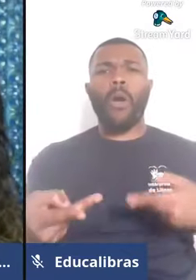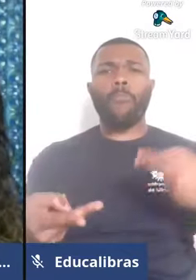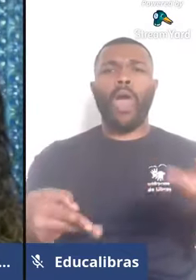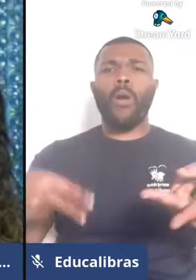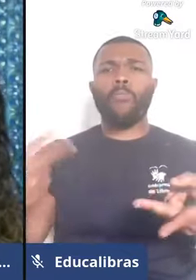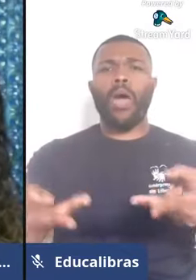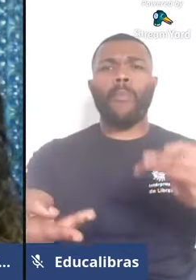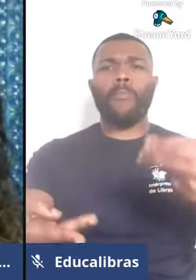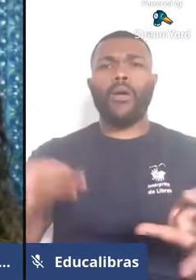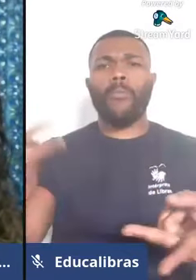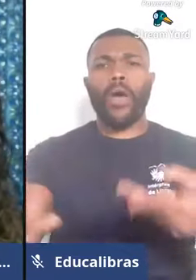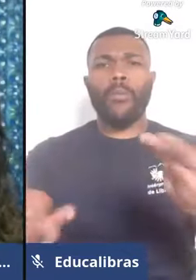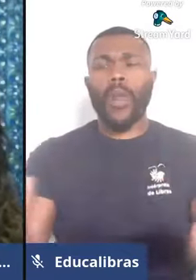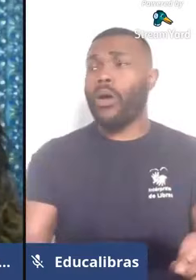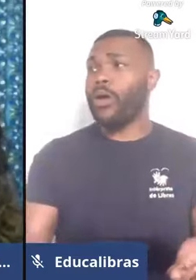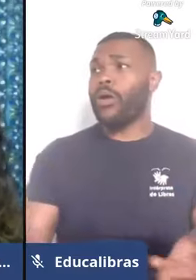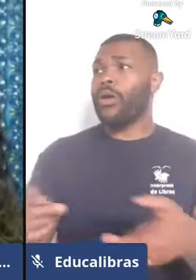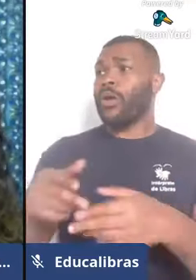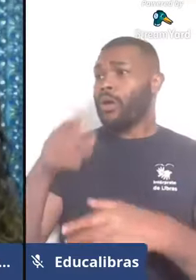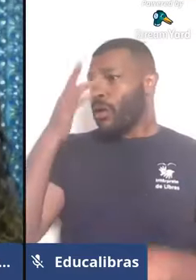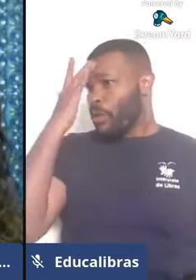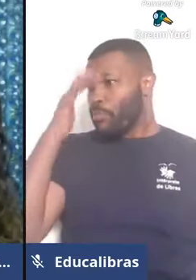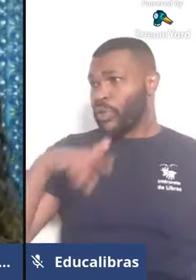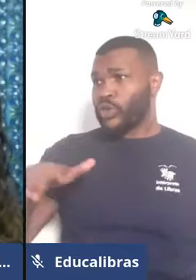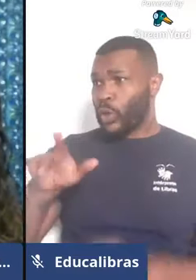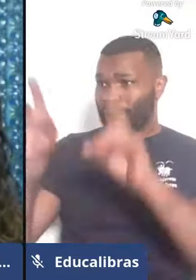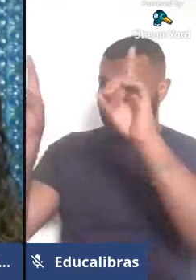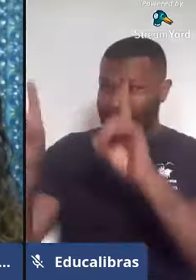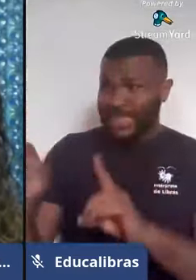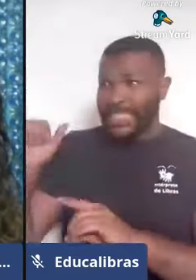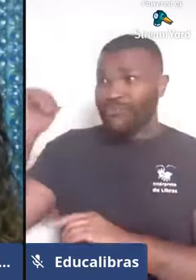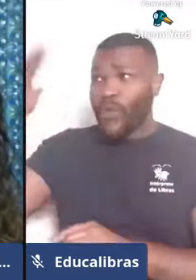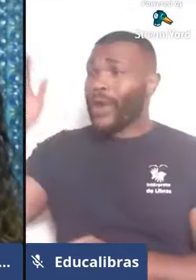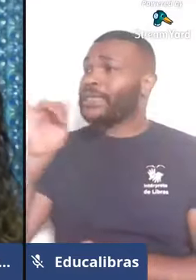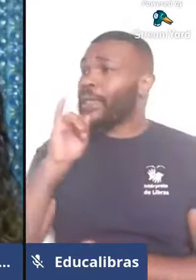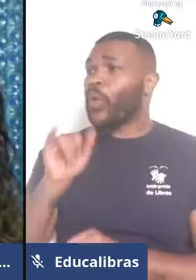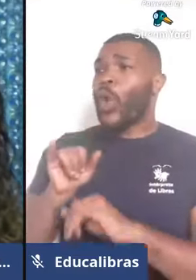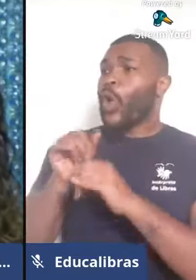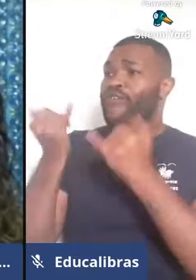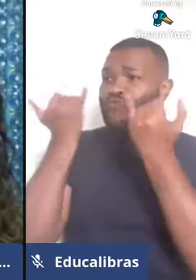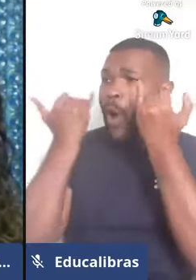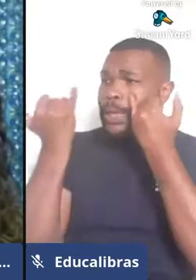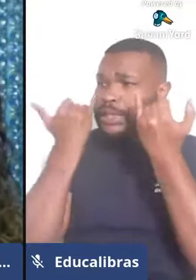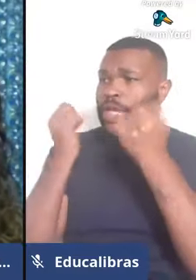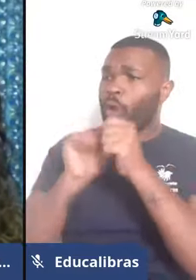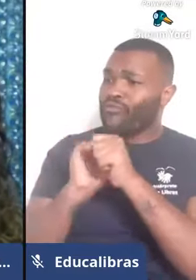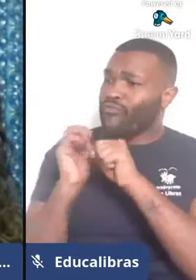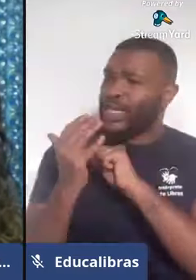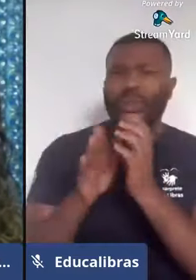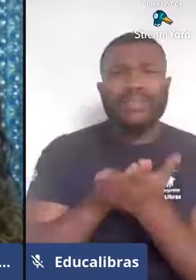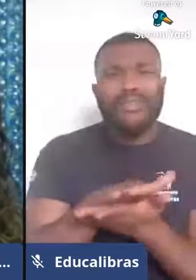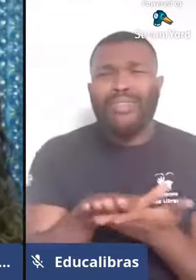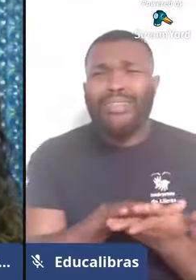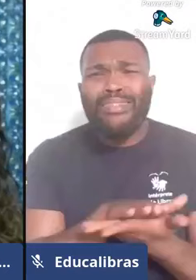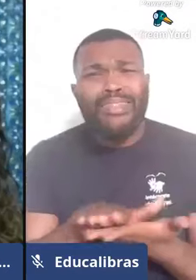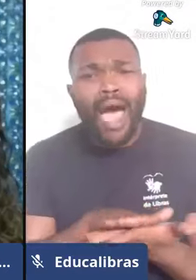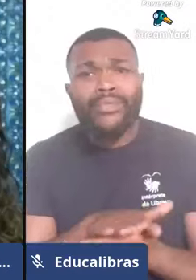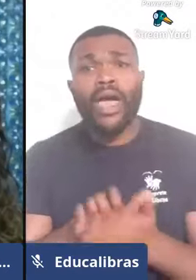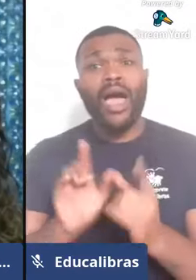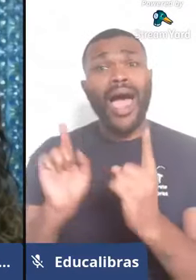sendo informadas sobre o vírus, sobre a crise, sendo preteridas em